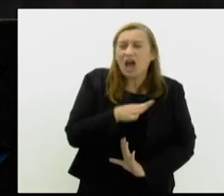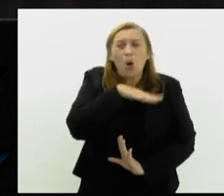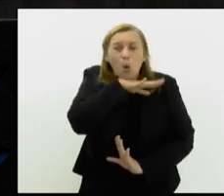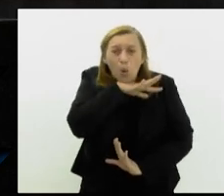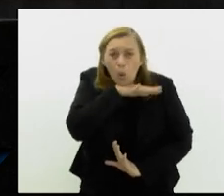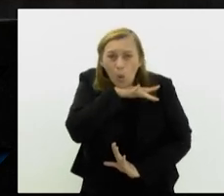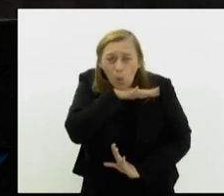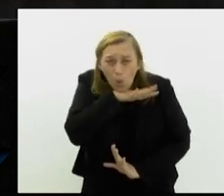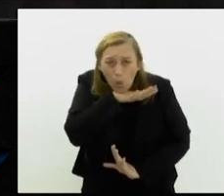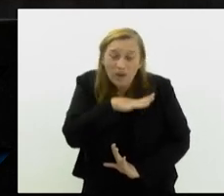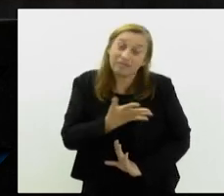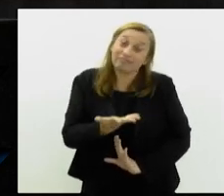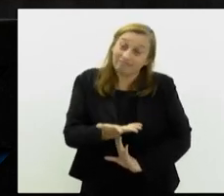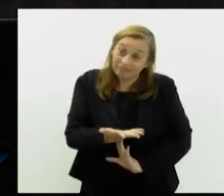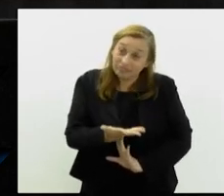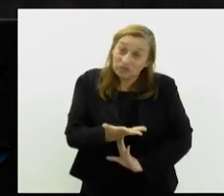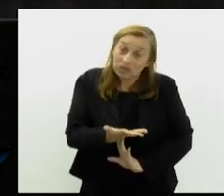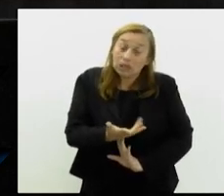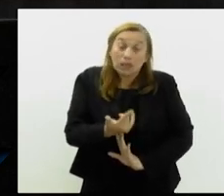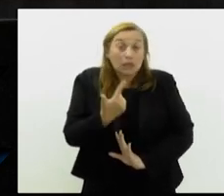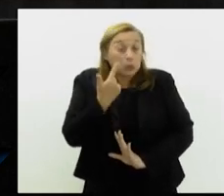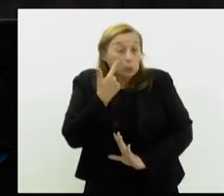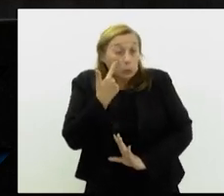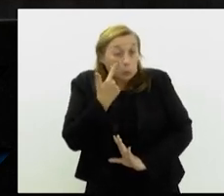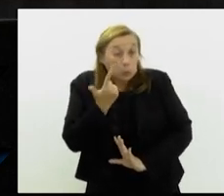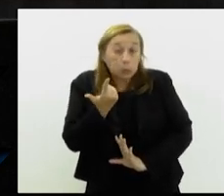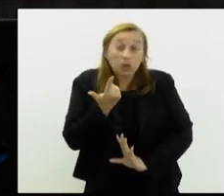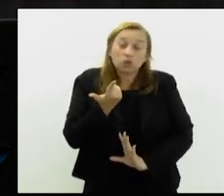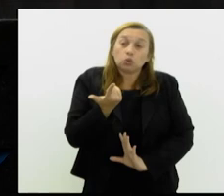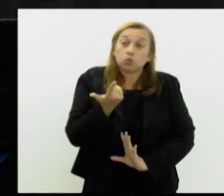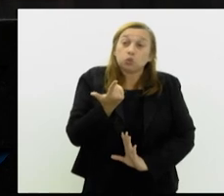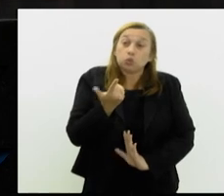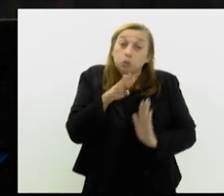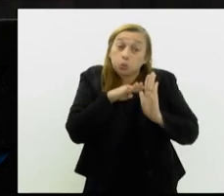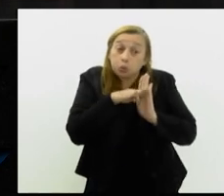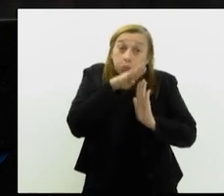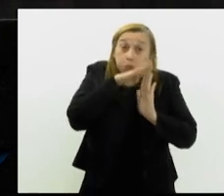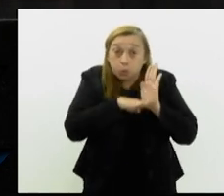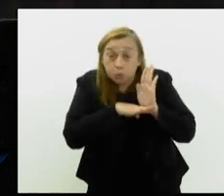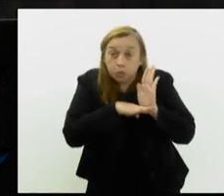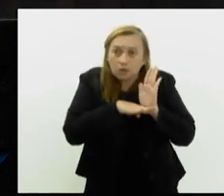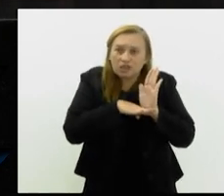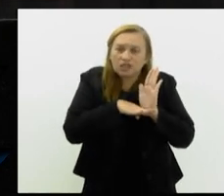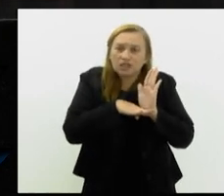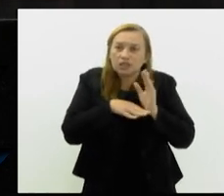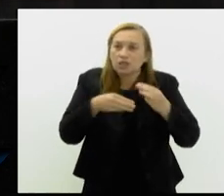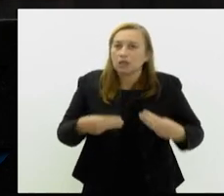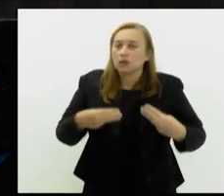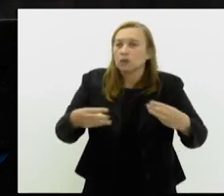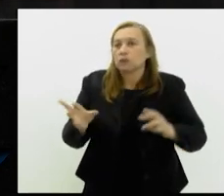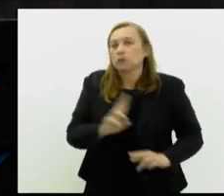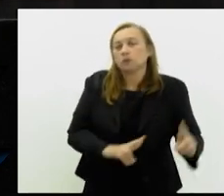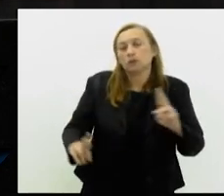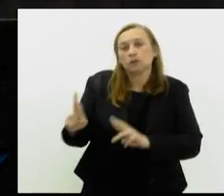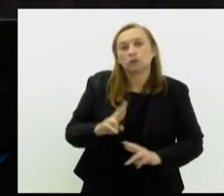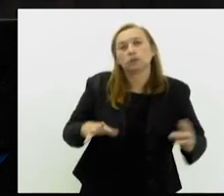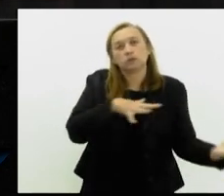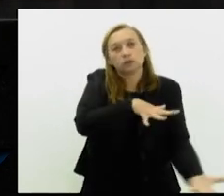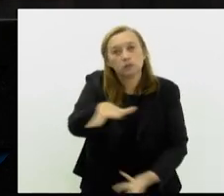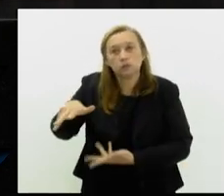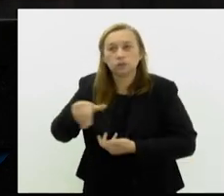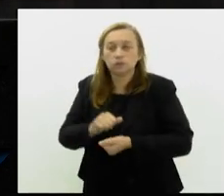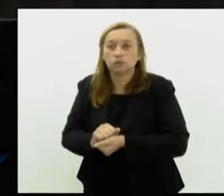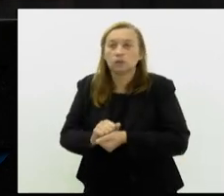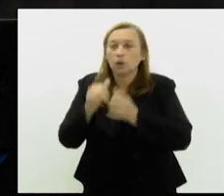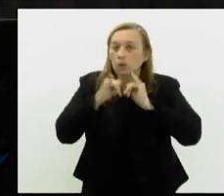mar considerando-se a posição no ministério das relações exteriores com as